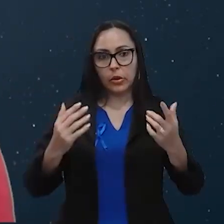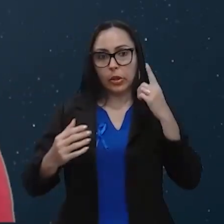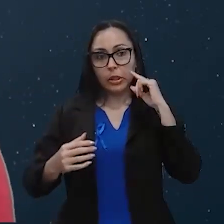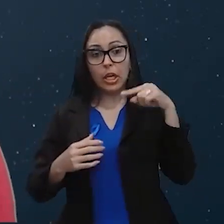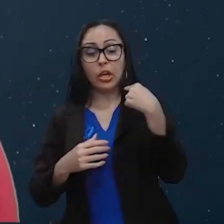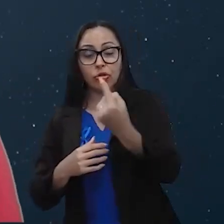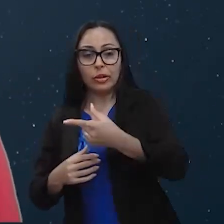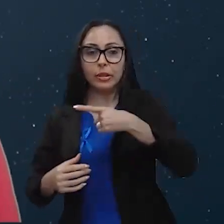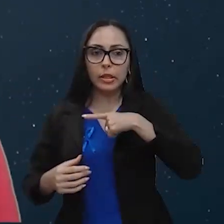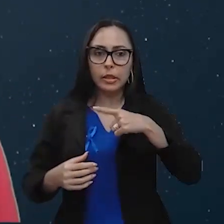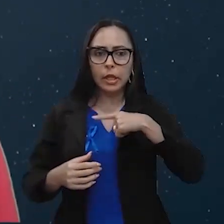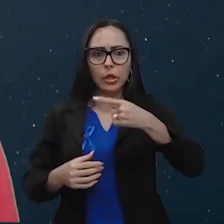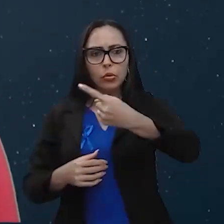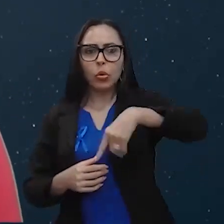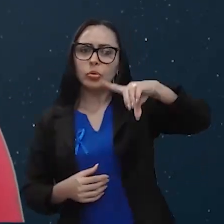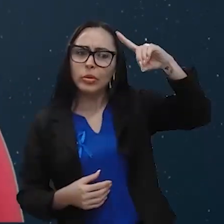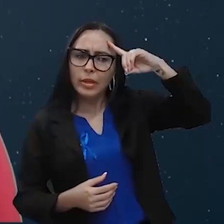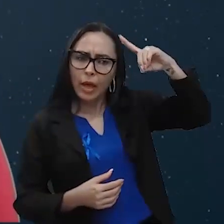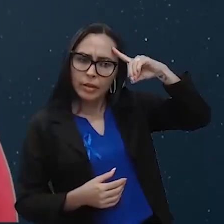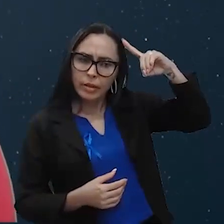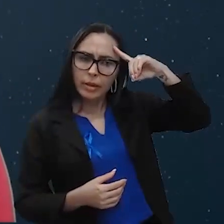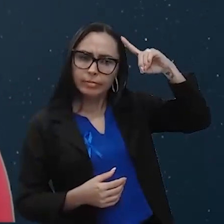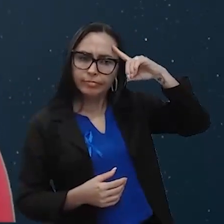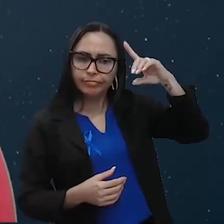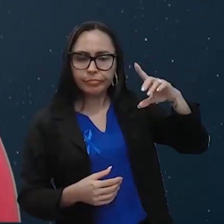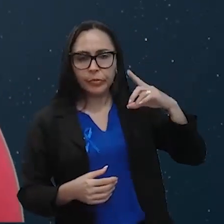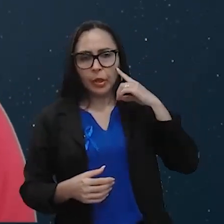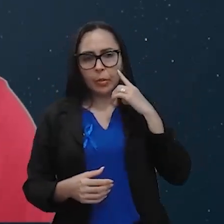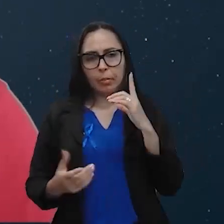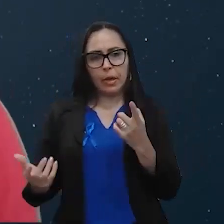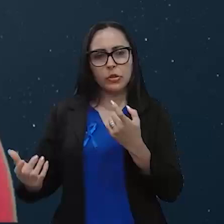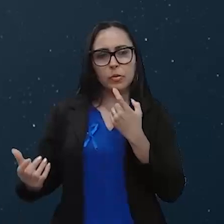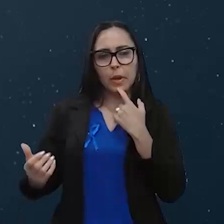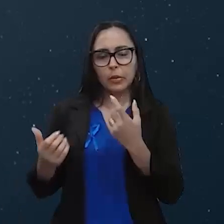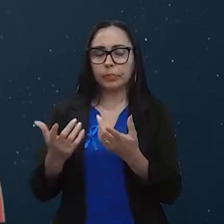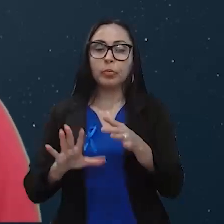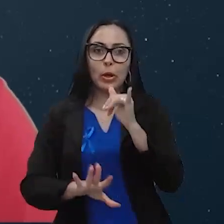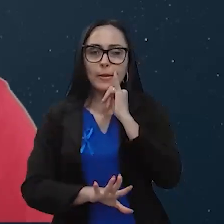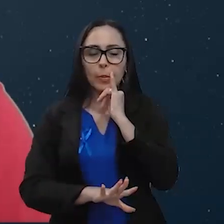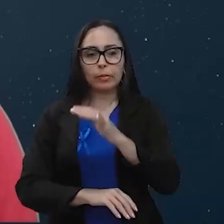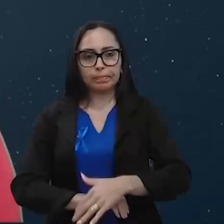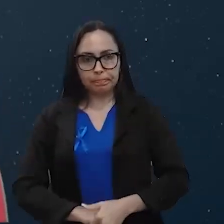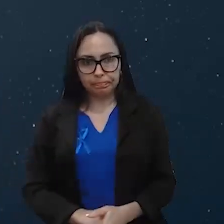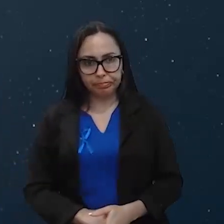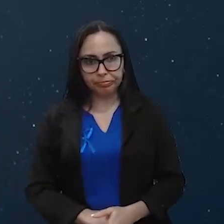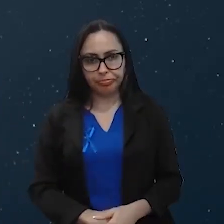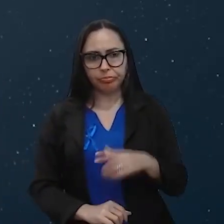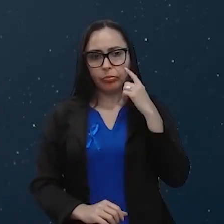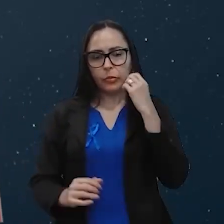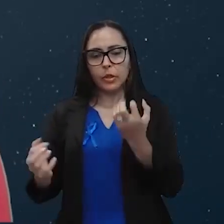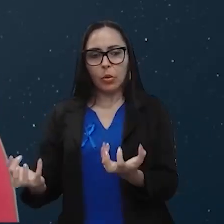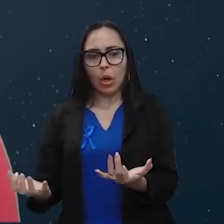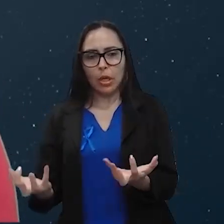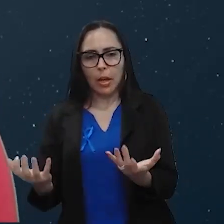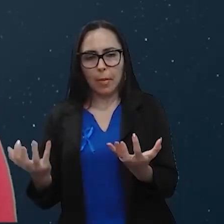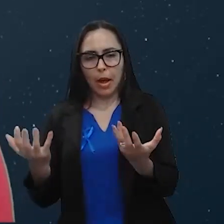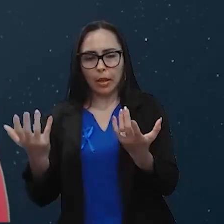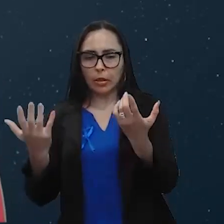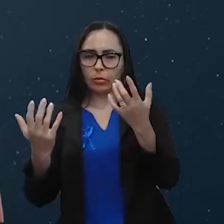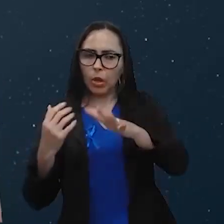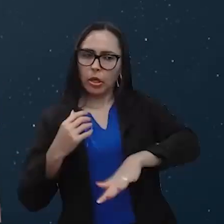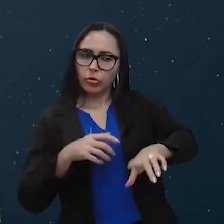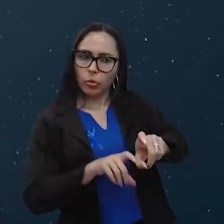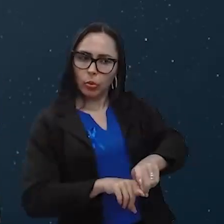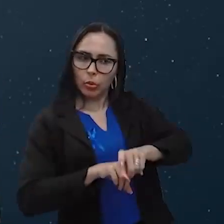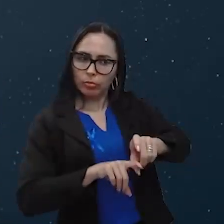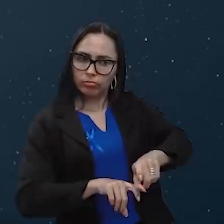nosso dia a dia, como mais perto, como mais popular. Por exemplo, quando há uma queimada numa região agrária, geralmente o